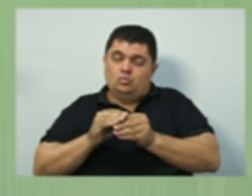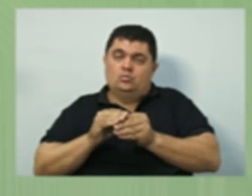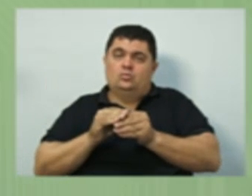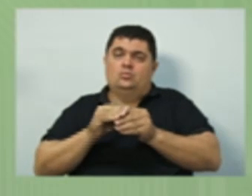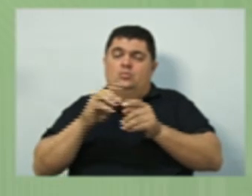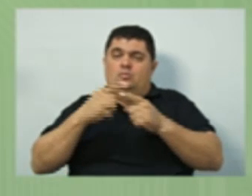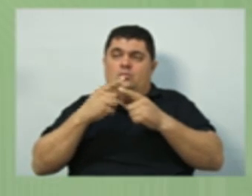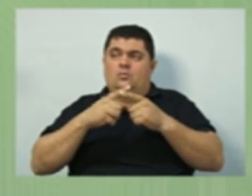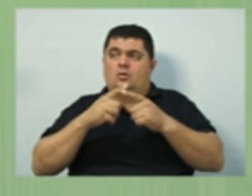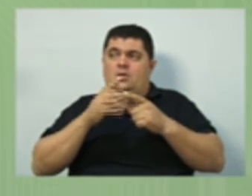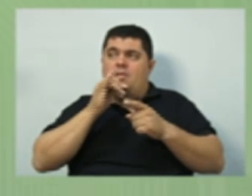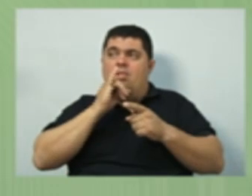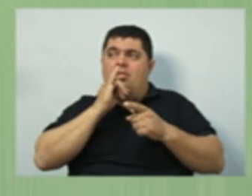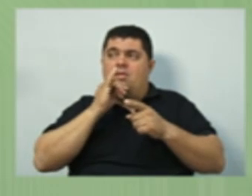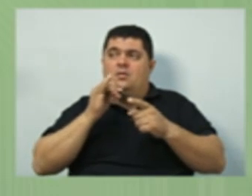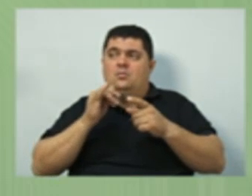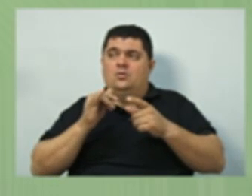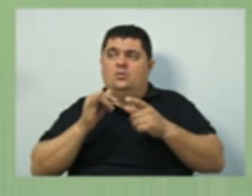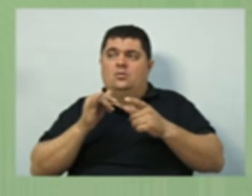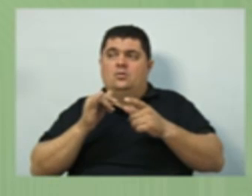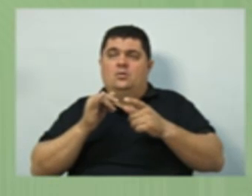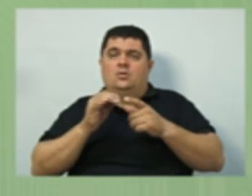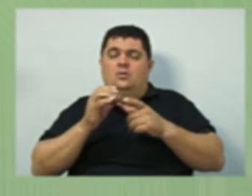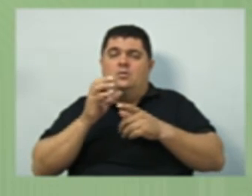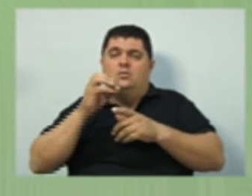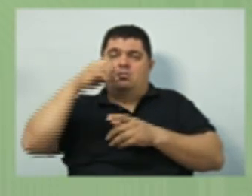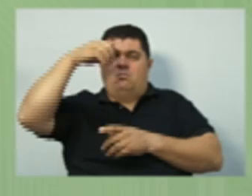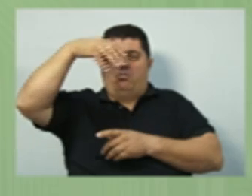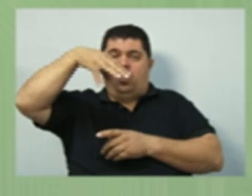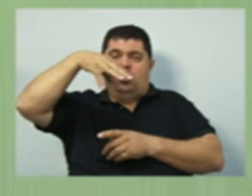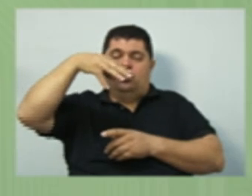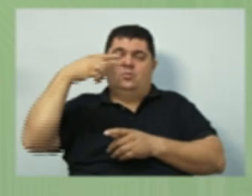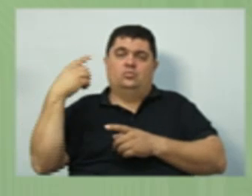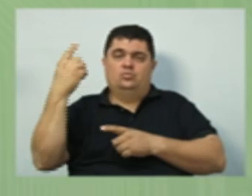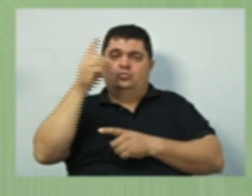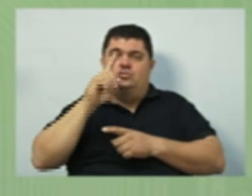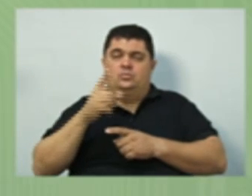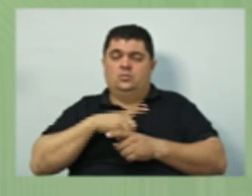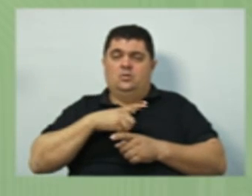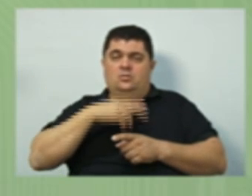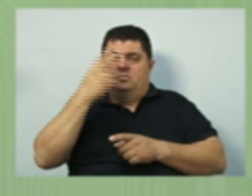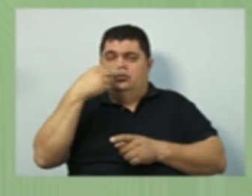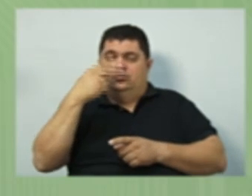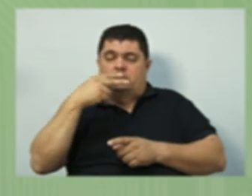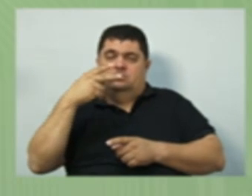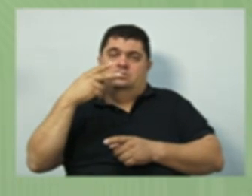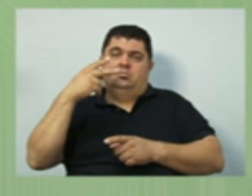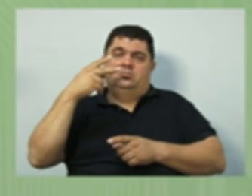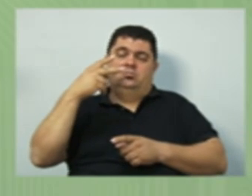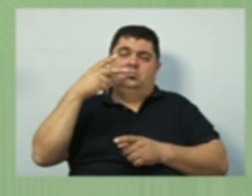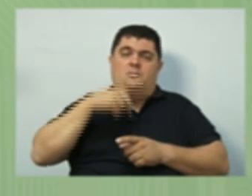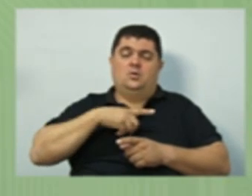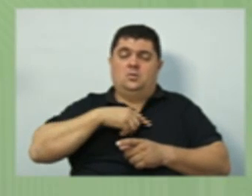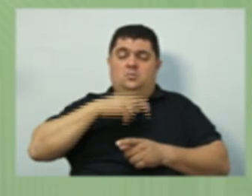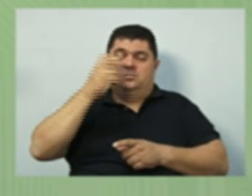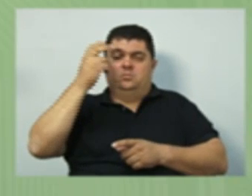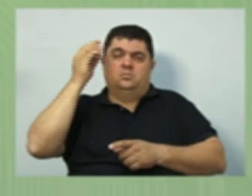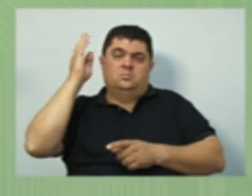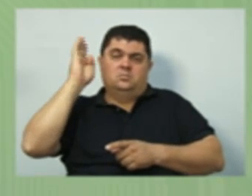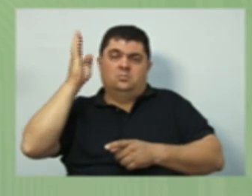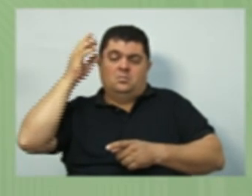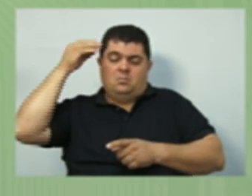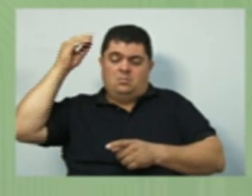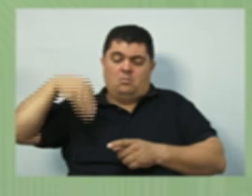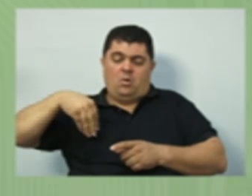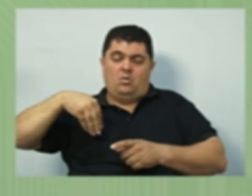por essa lâmpada em forma de balão indo para um lado e para o outro deixa de ser cega e a prática indo para um lado e para o outro